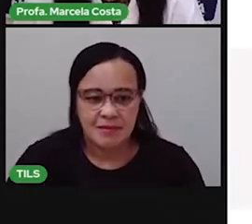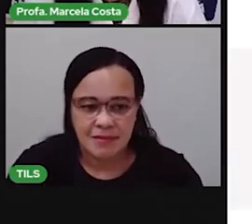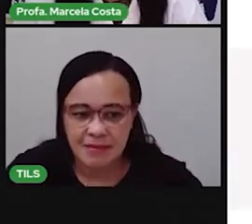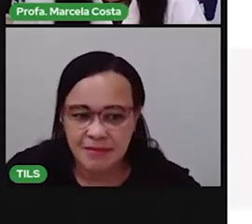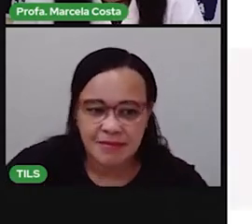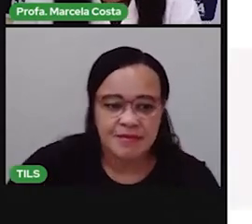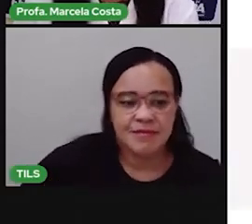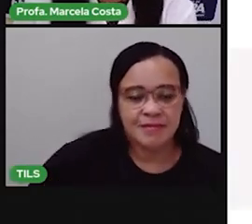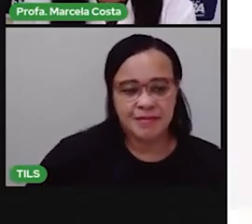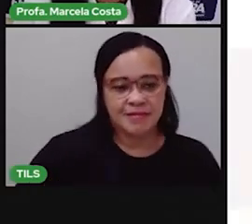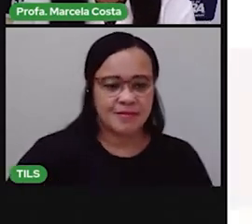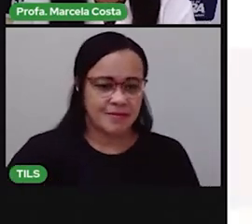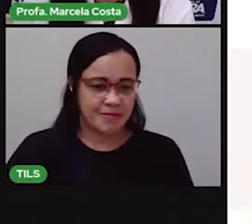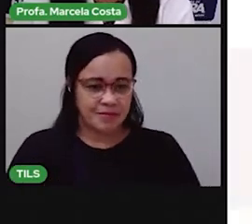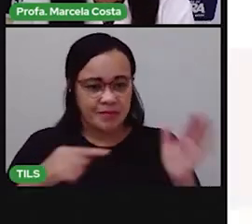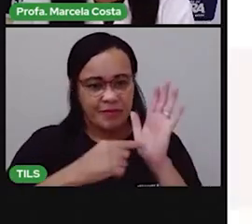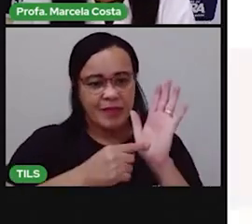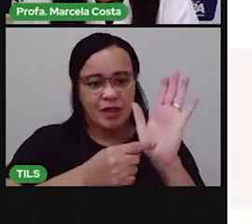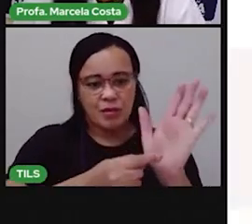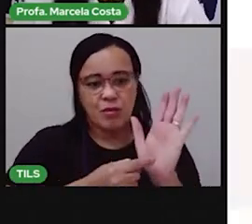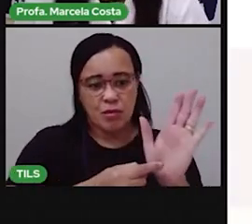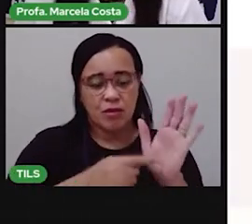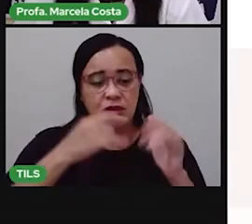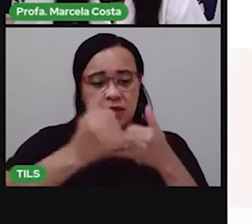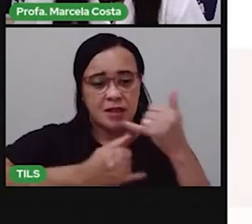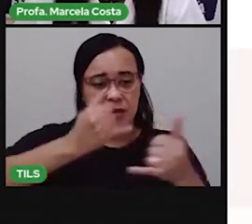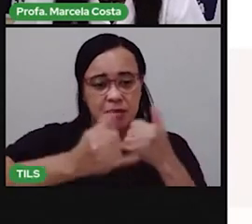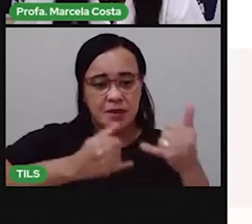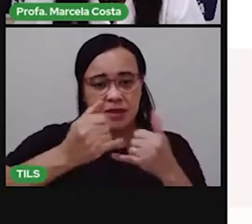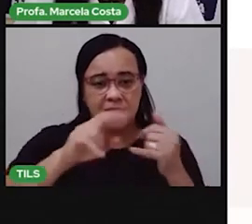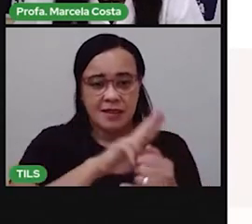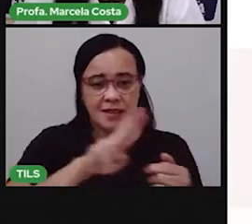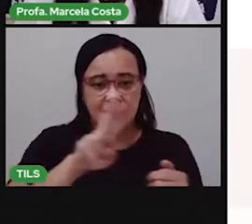Vou mostrar para vocês essa parlenda boca de forno.